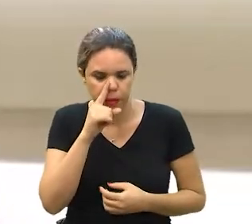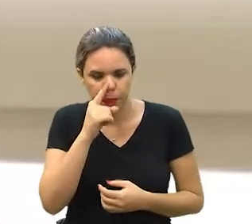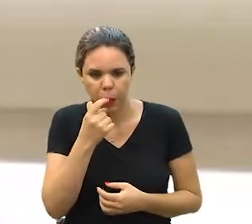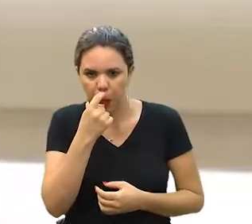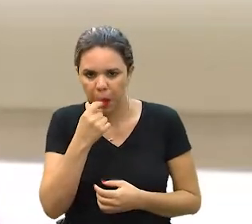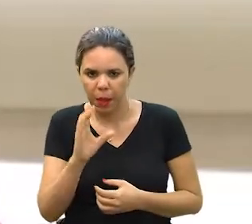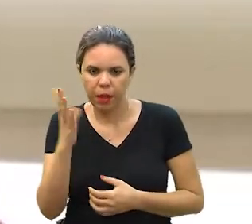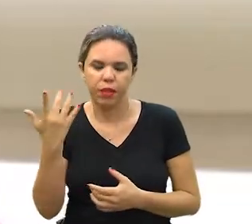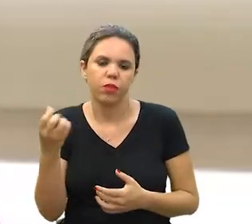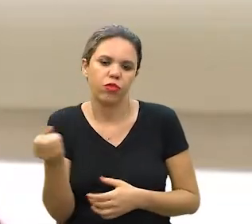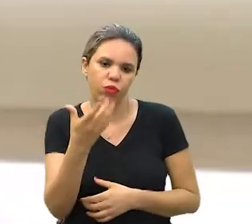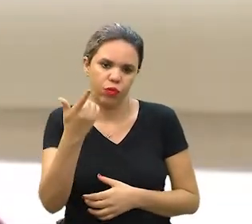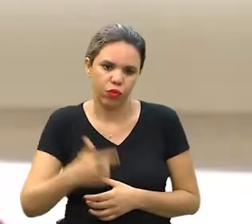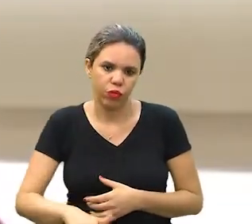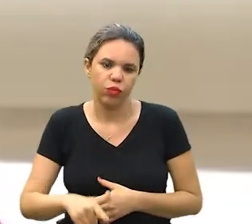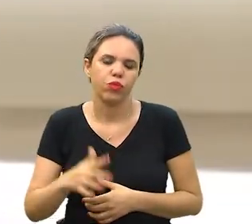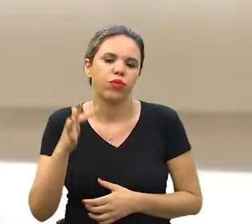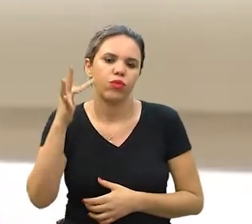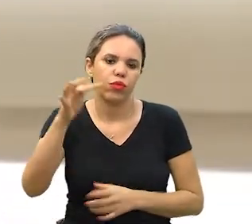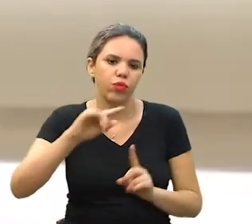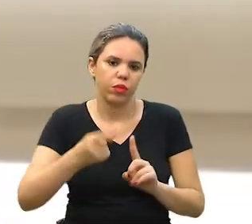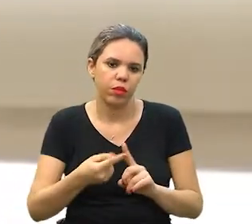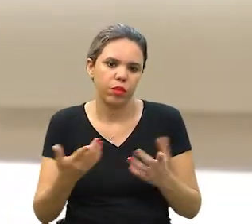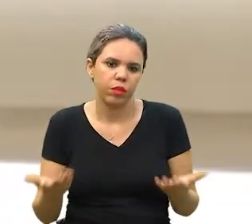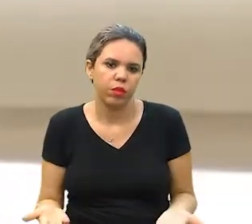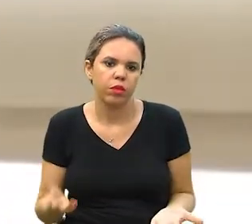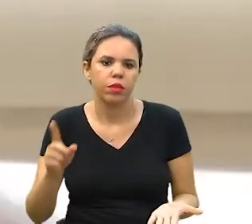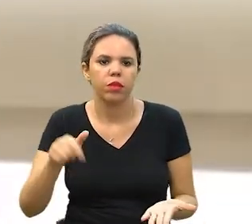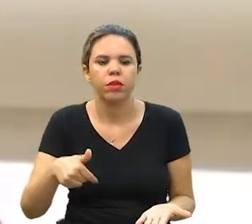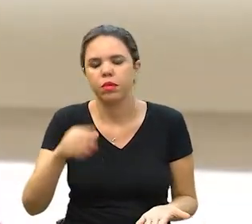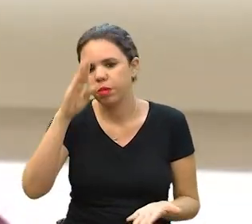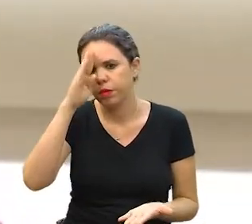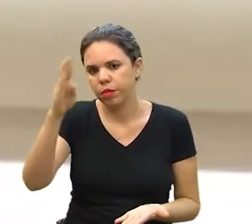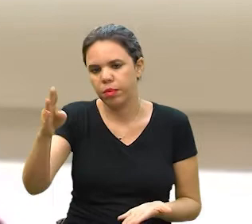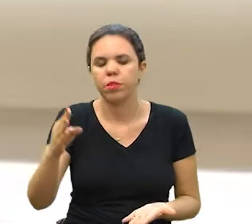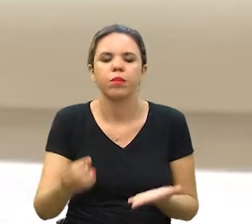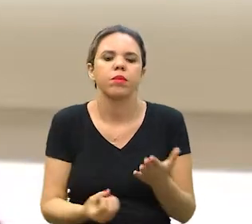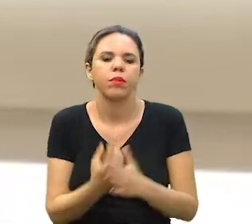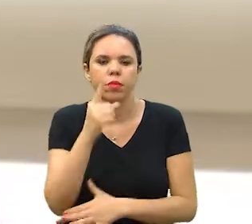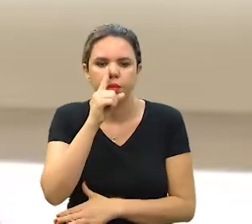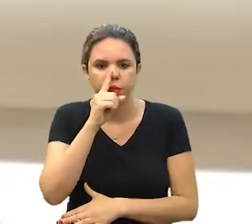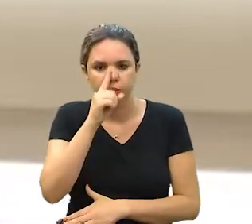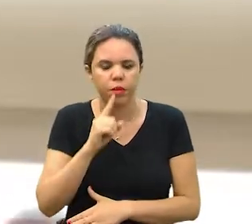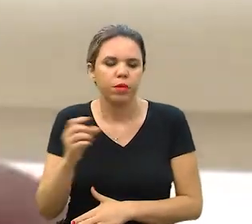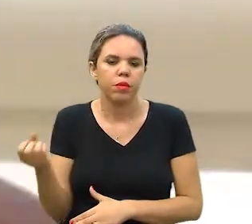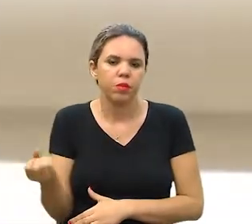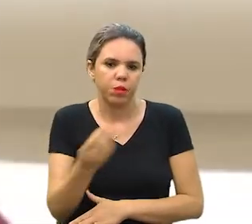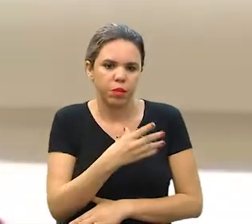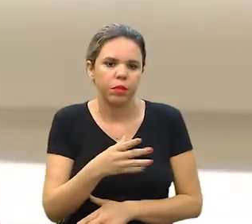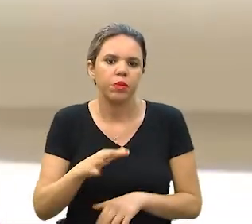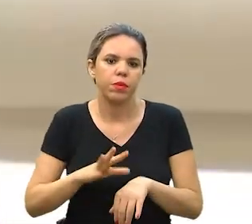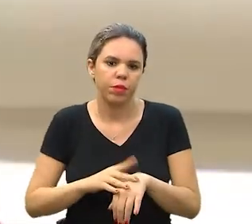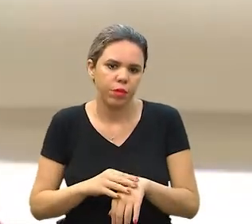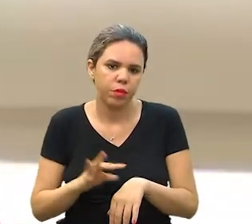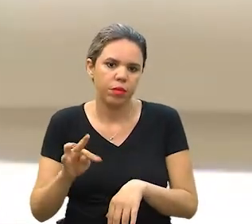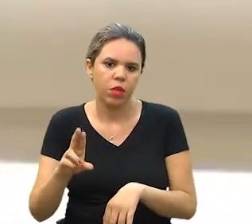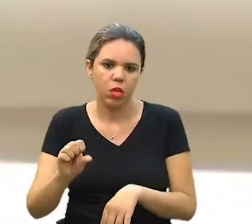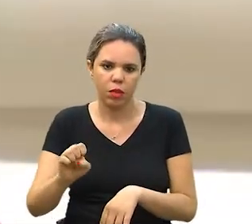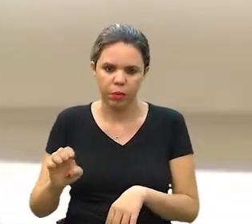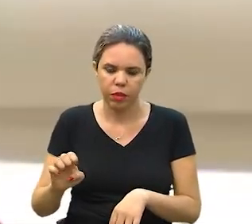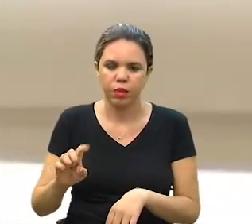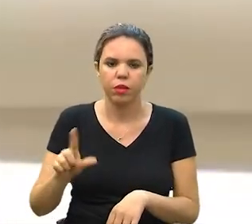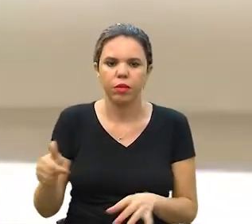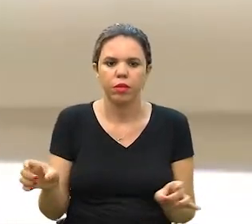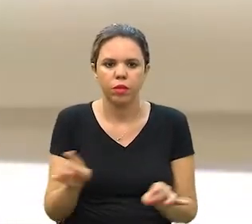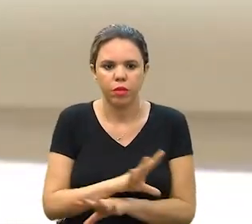risco de acontecer novamente numa futura gestação. Esse é o principal fator de risco para uma nova trombose.